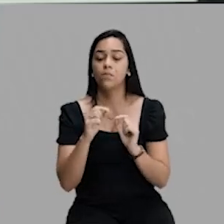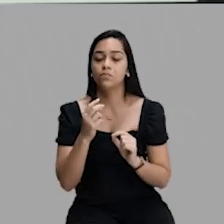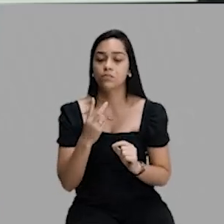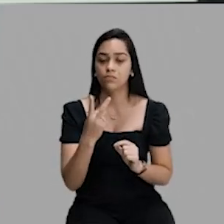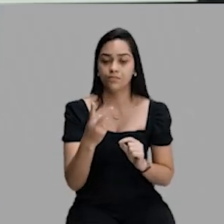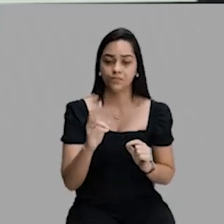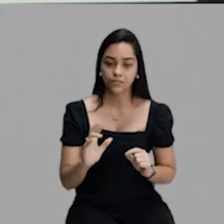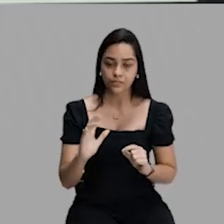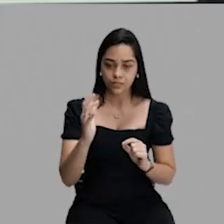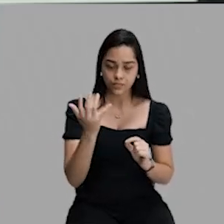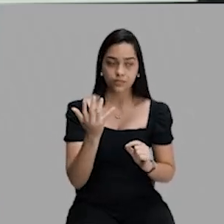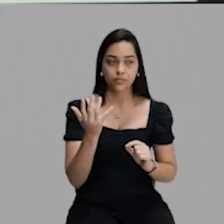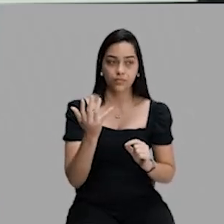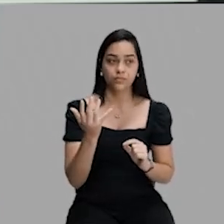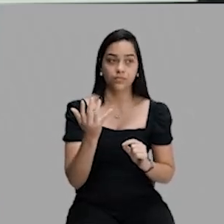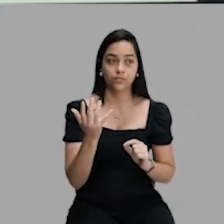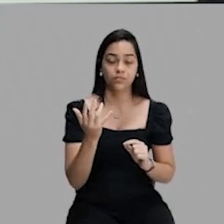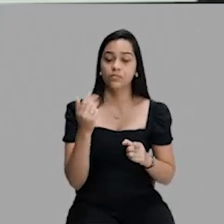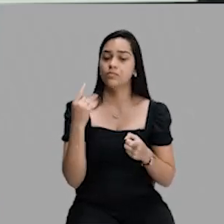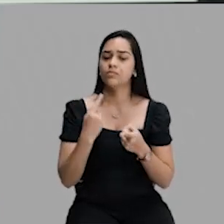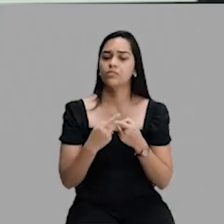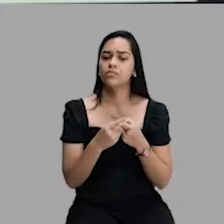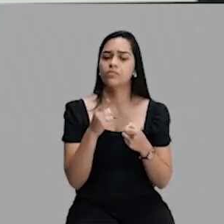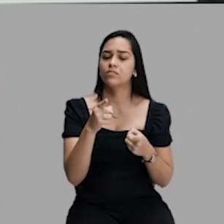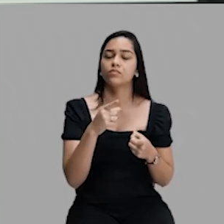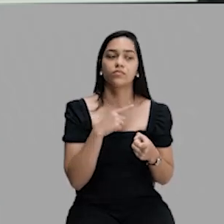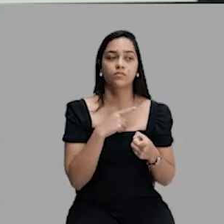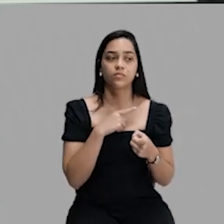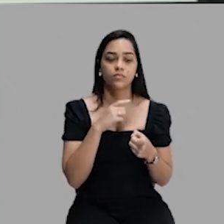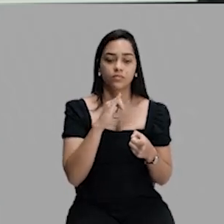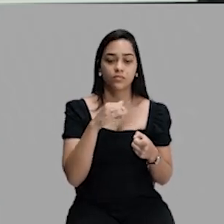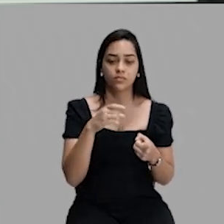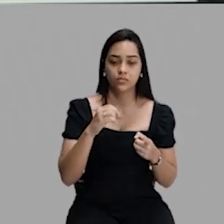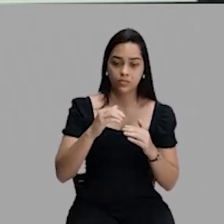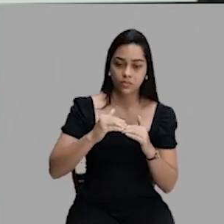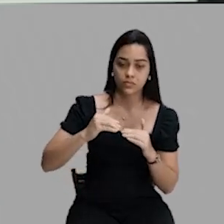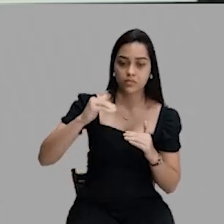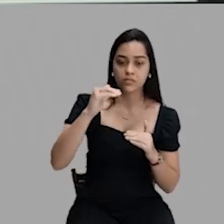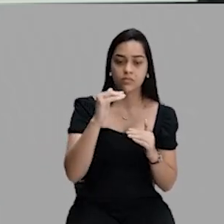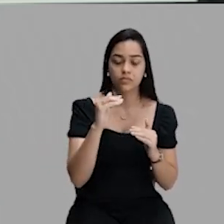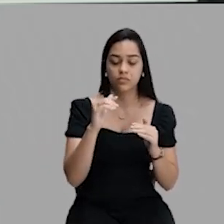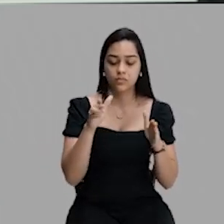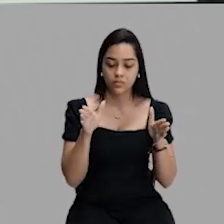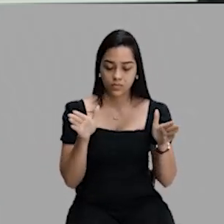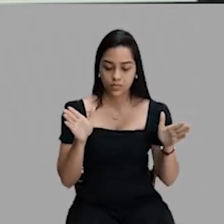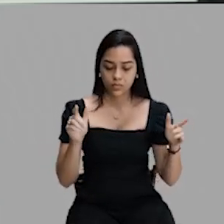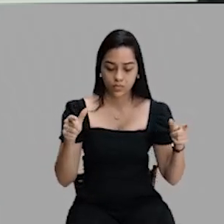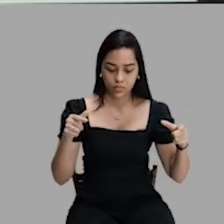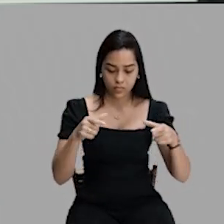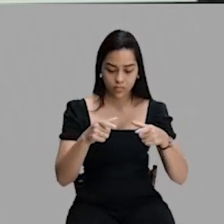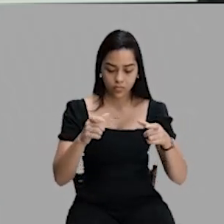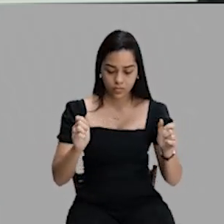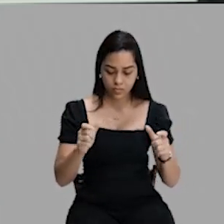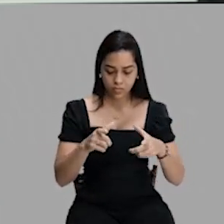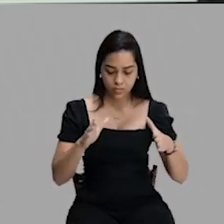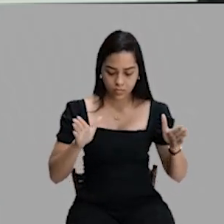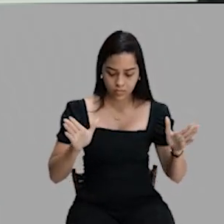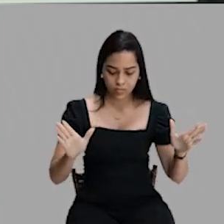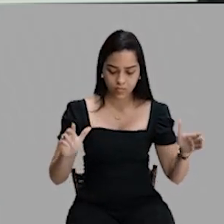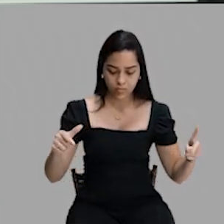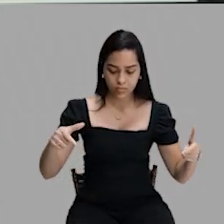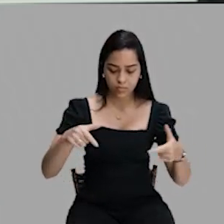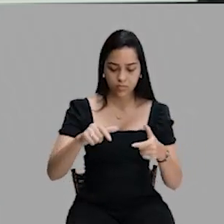duas situações, tá? Porque você vai ter o eixo maior paralelo ao eixo x, né? A elipse